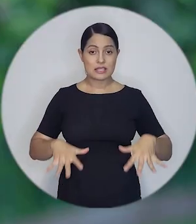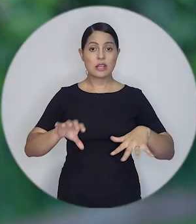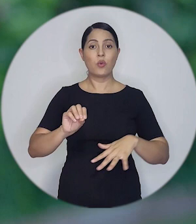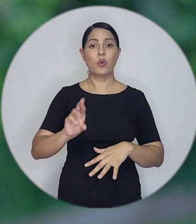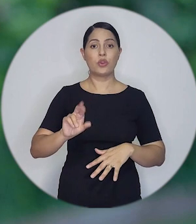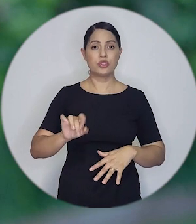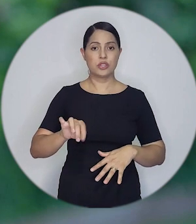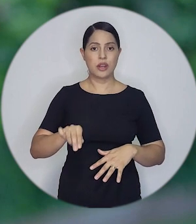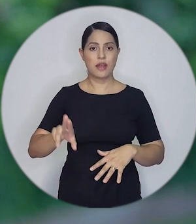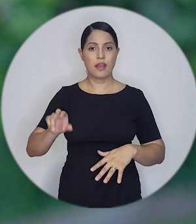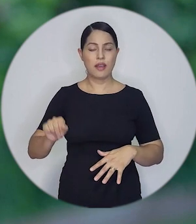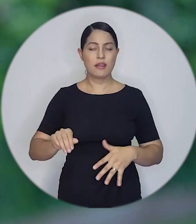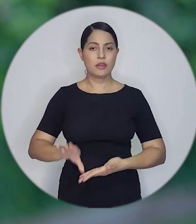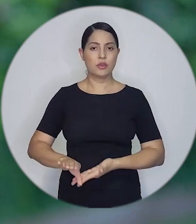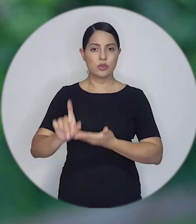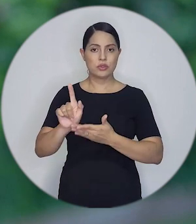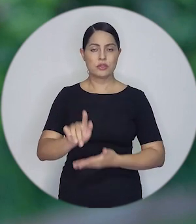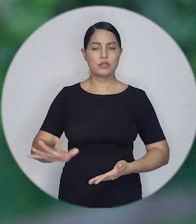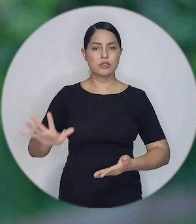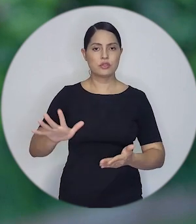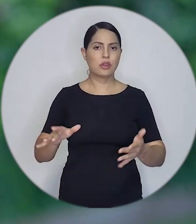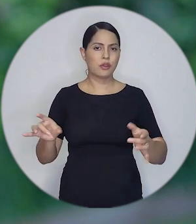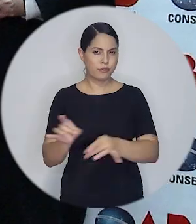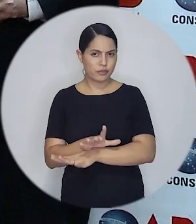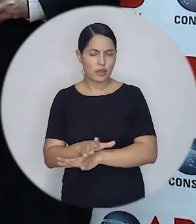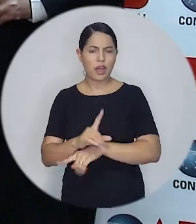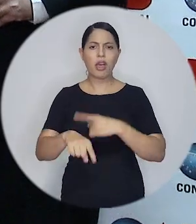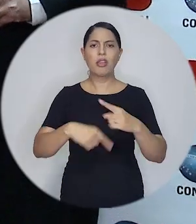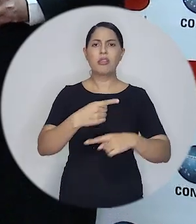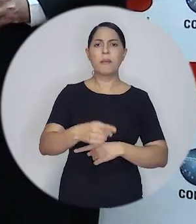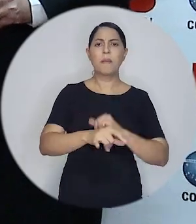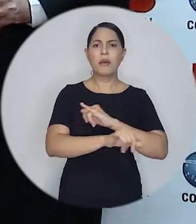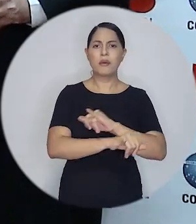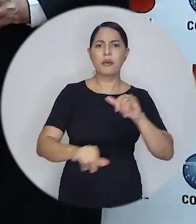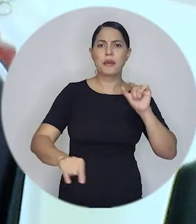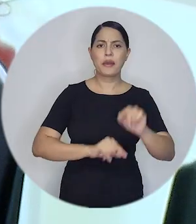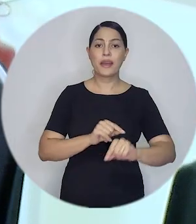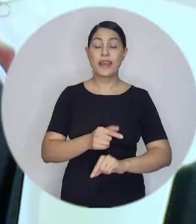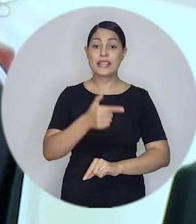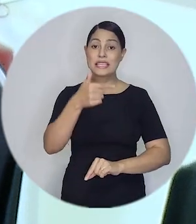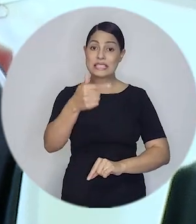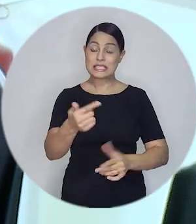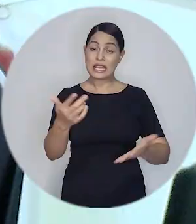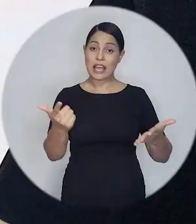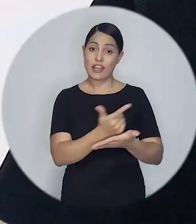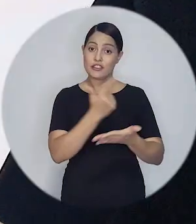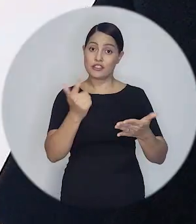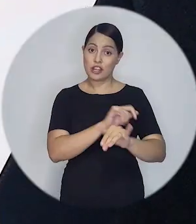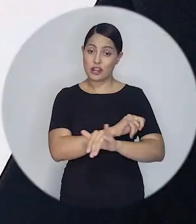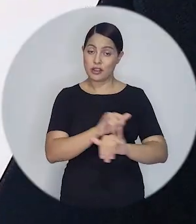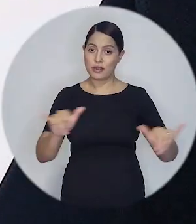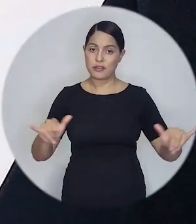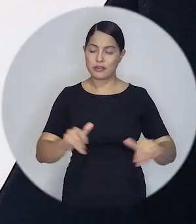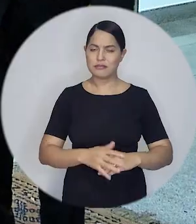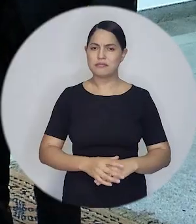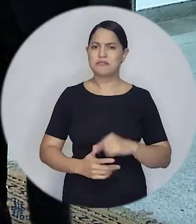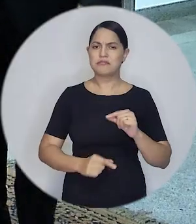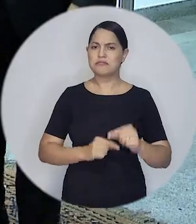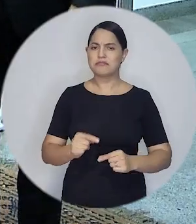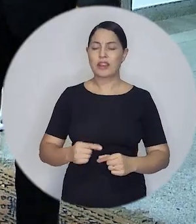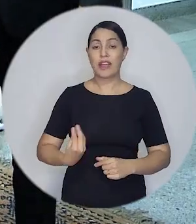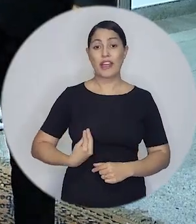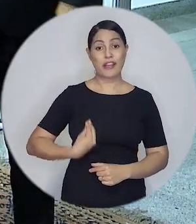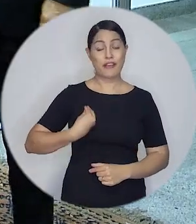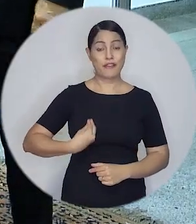Após a sessão ordinária do Conselho Pleno, a OAB Nacional promoveu o lançamento de 7 livros. As obras tratam da vida de